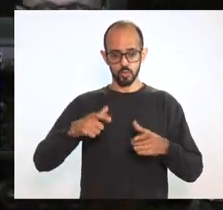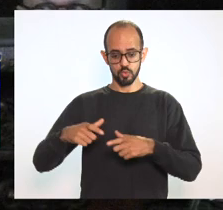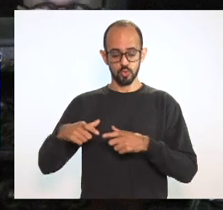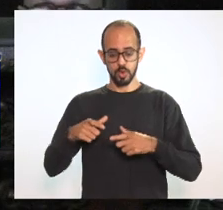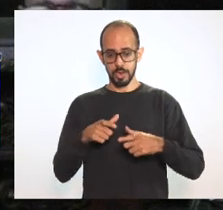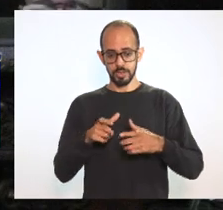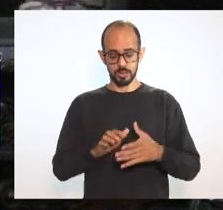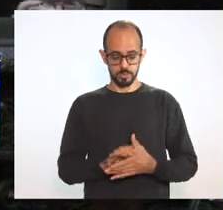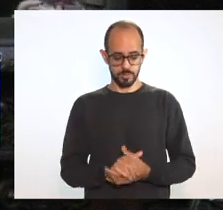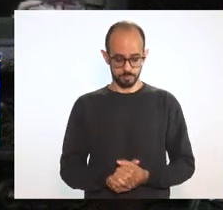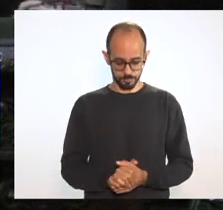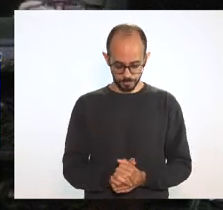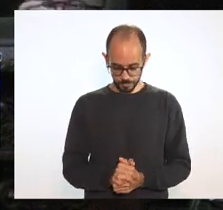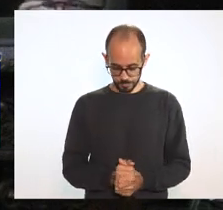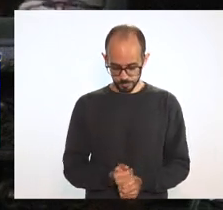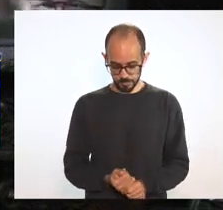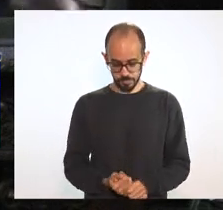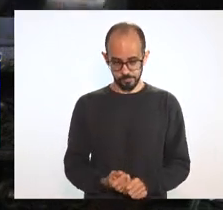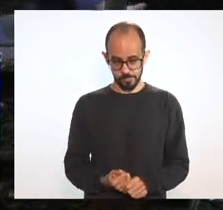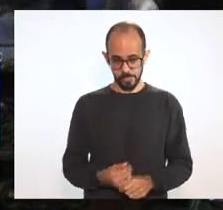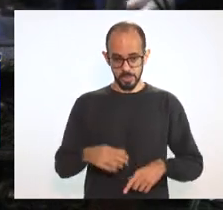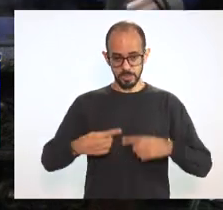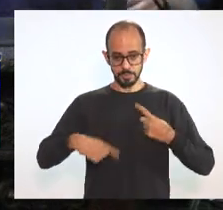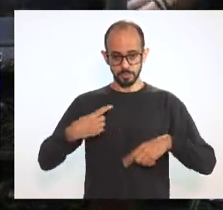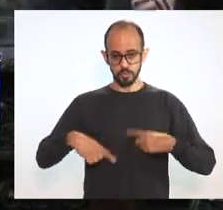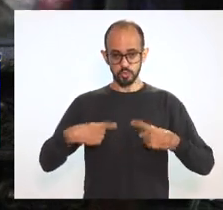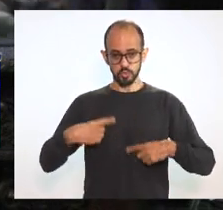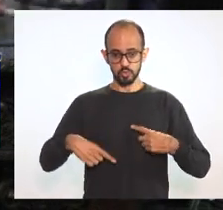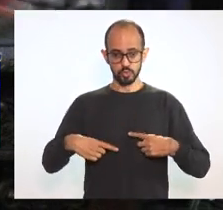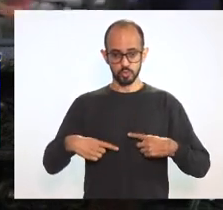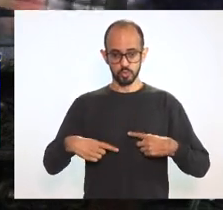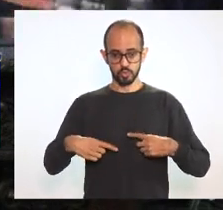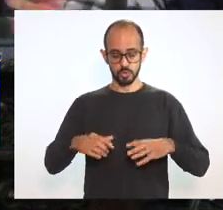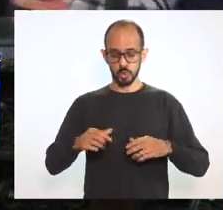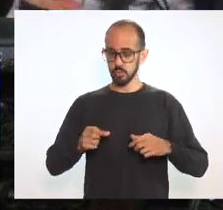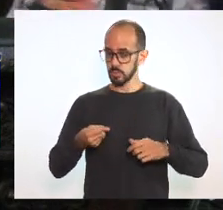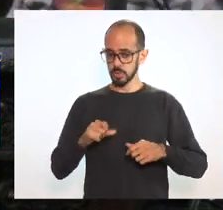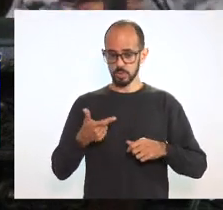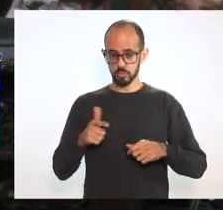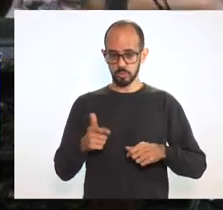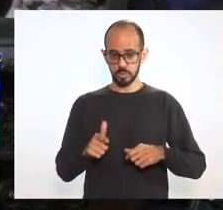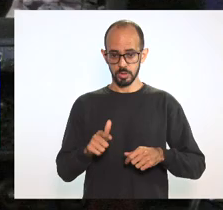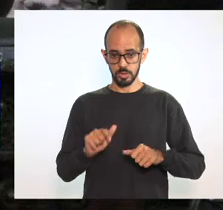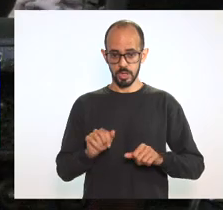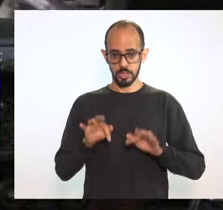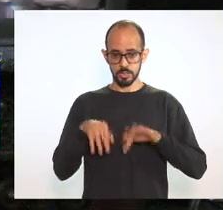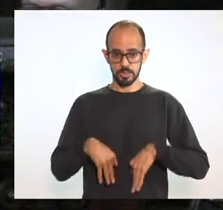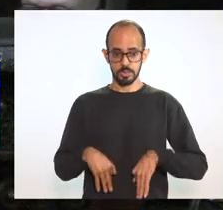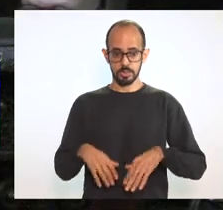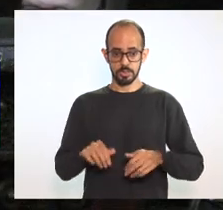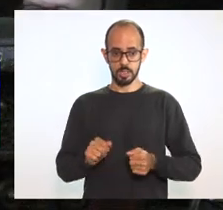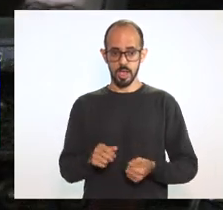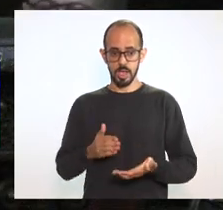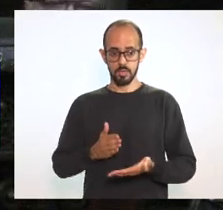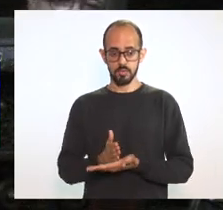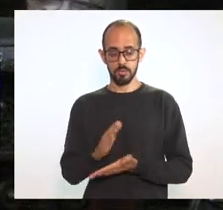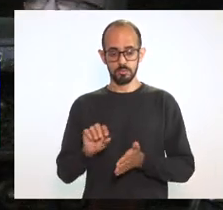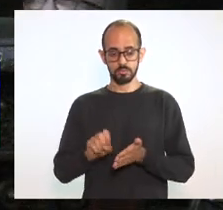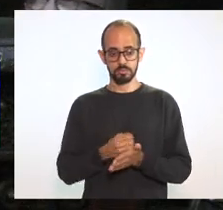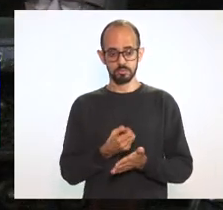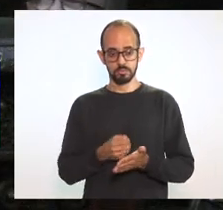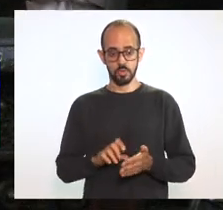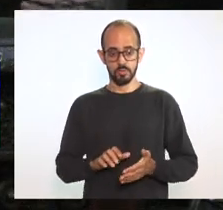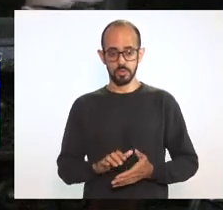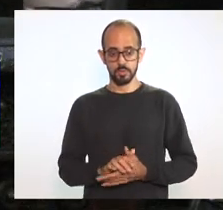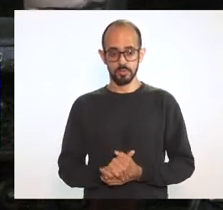Em discussão, não havendo quem queira discutir, encerra da discussão, a presente proposta recebeu 4 emendas e retorna às comissões.